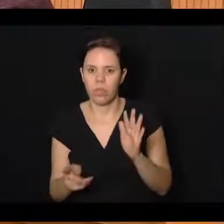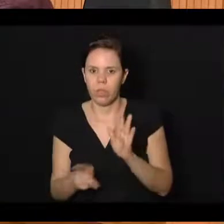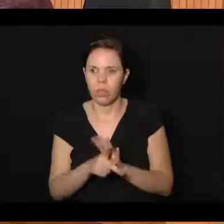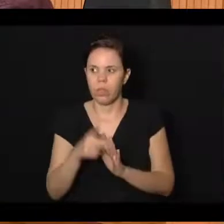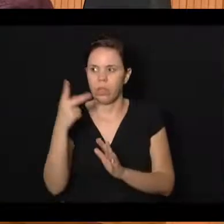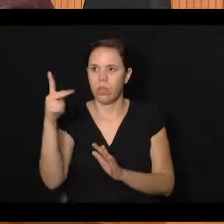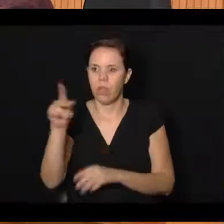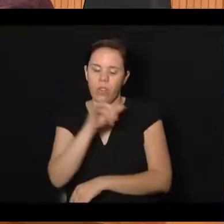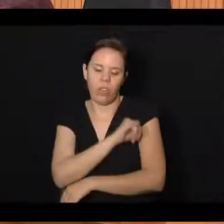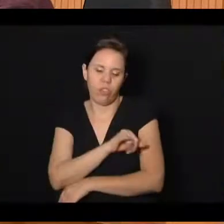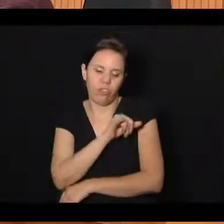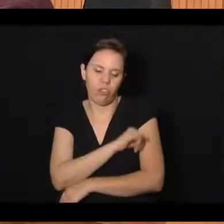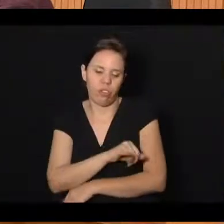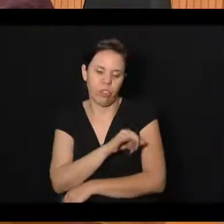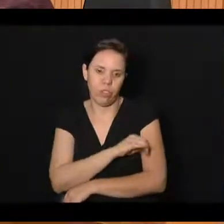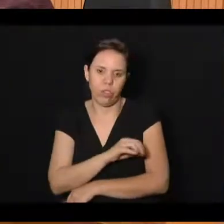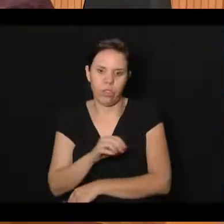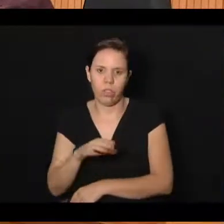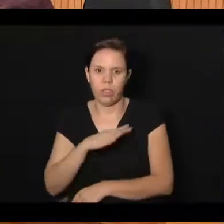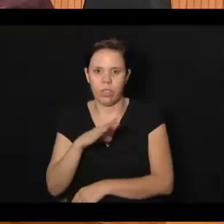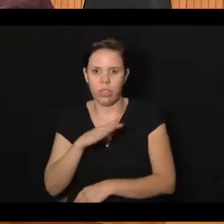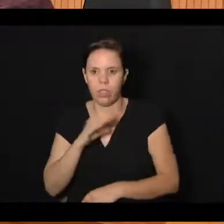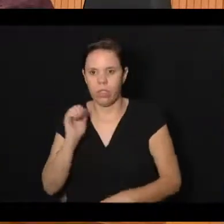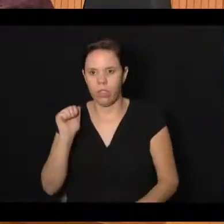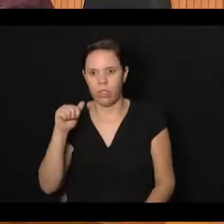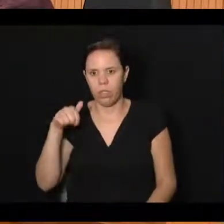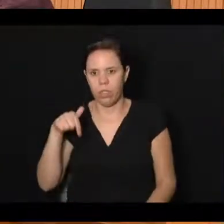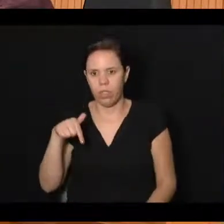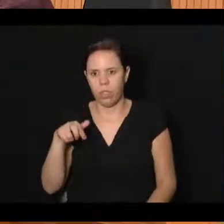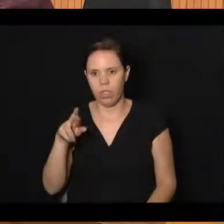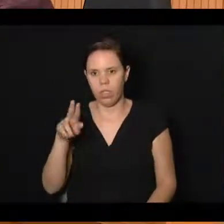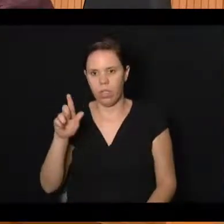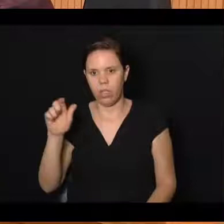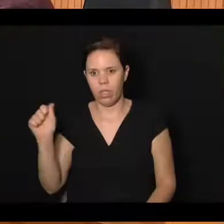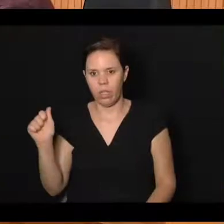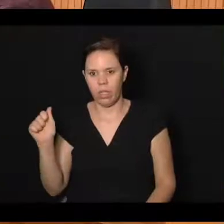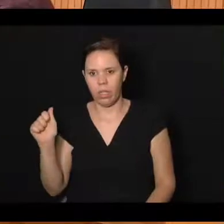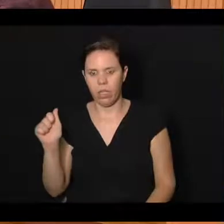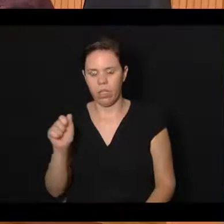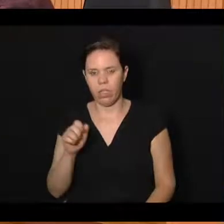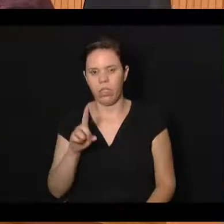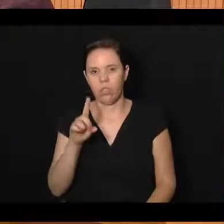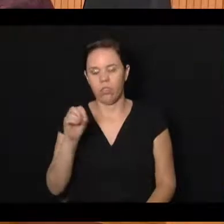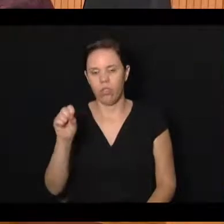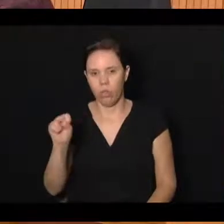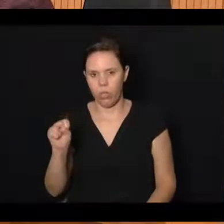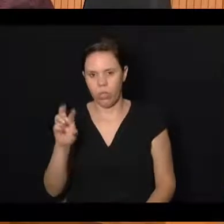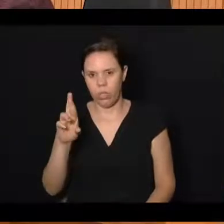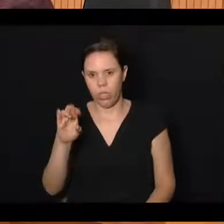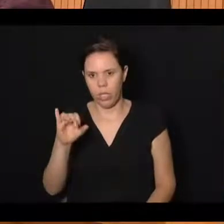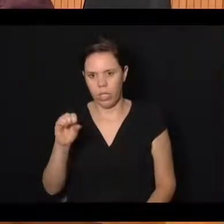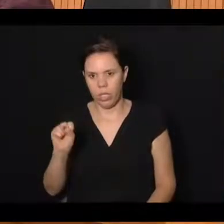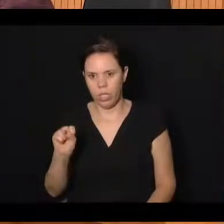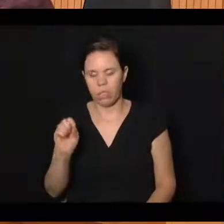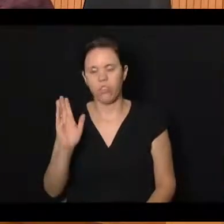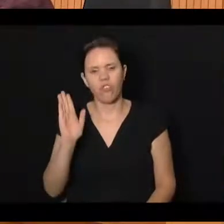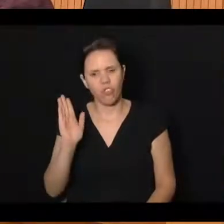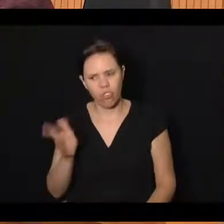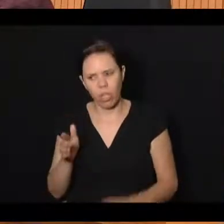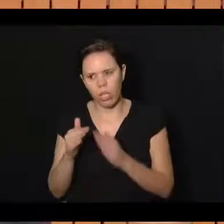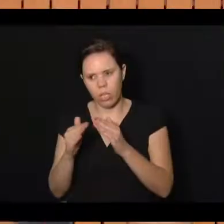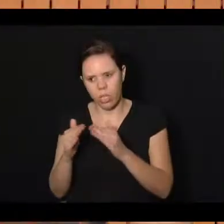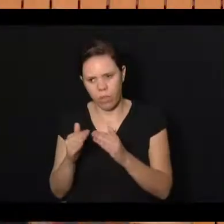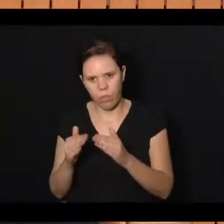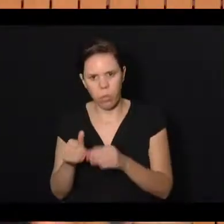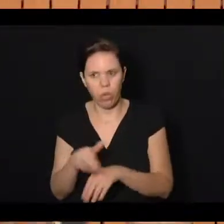reis um problema ficou preso que eu consegui liberar e ela já estava morando na rua e depois de 30 anos